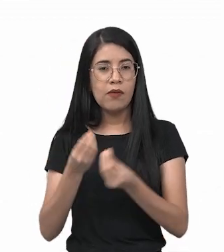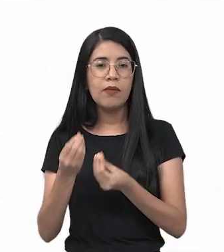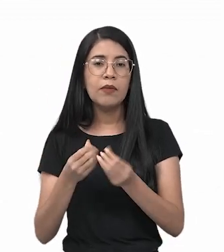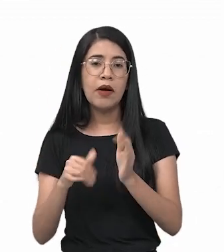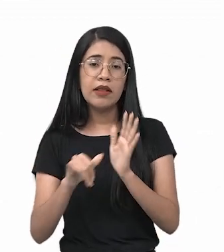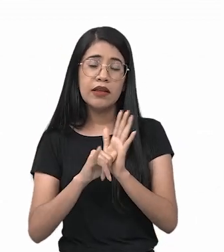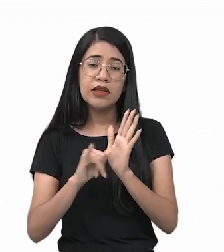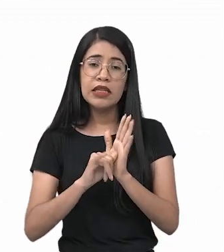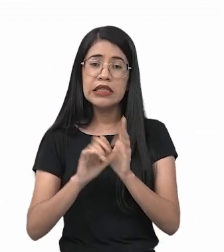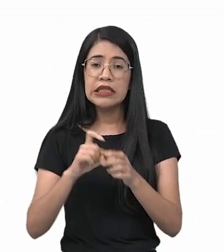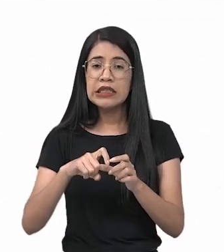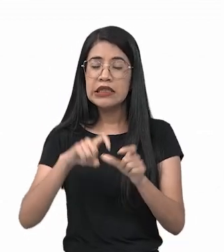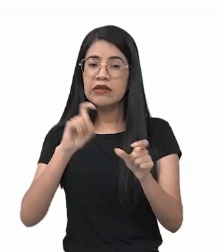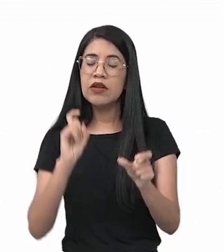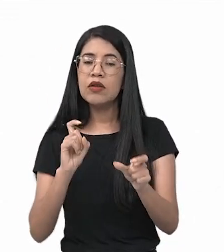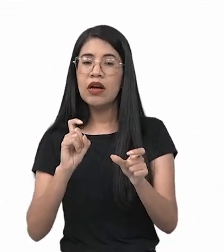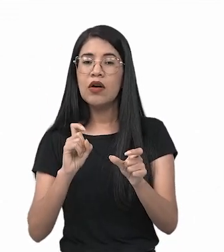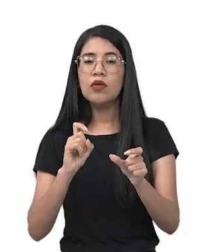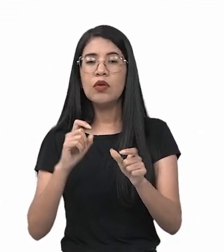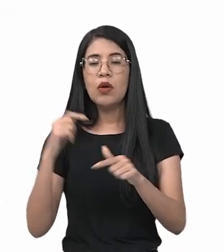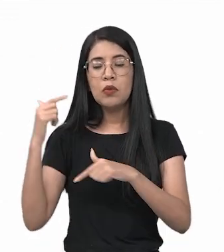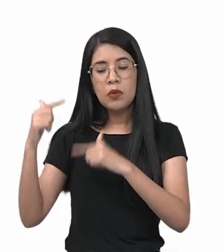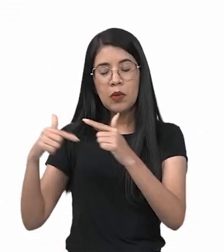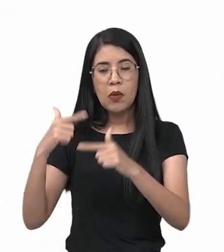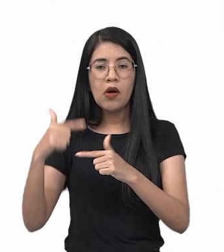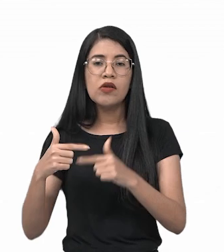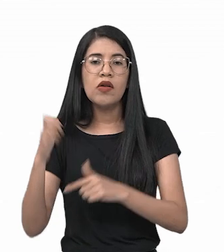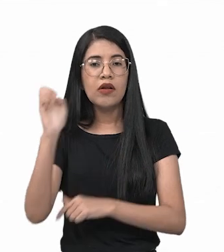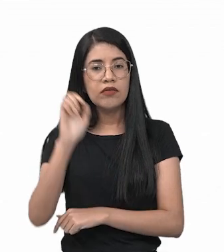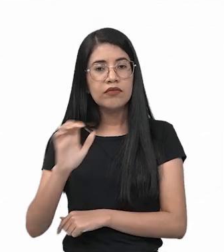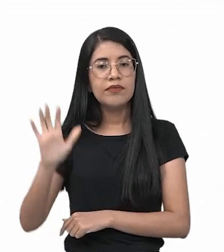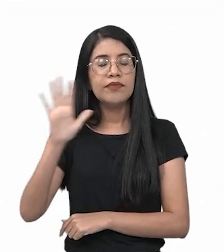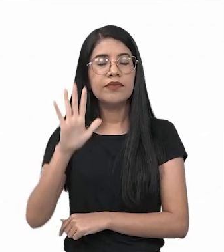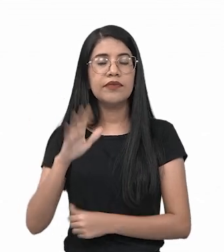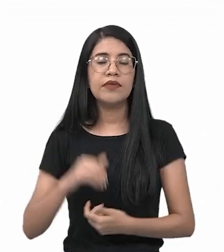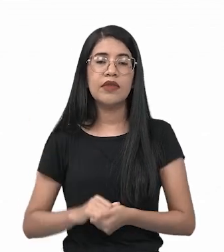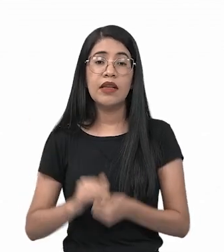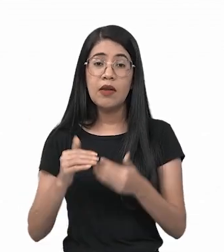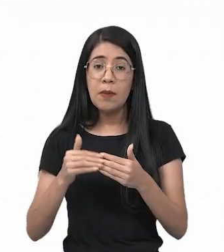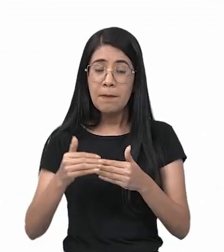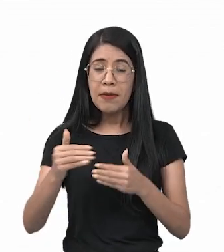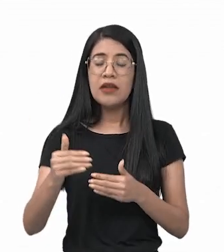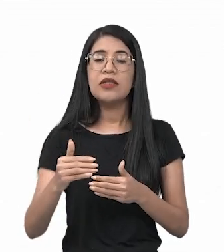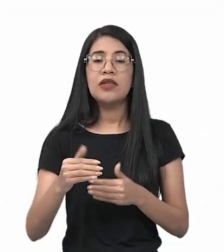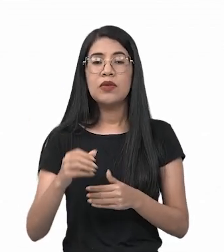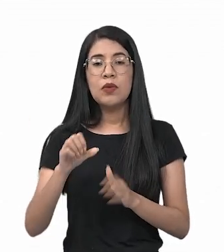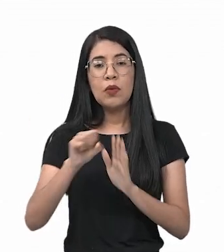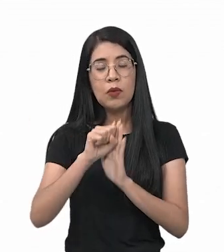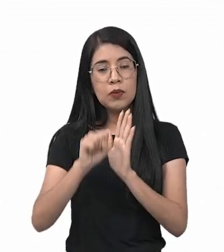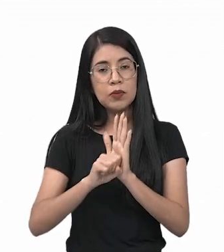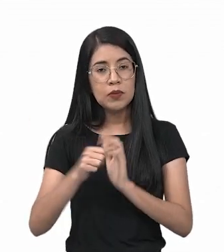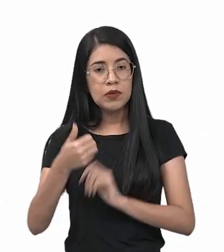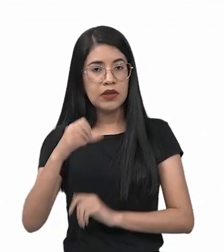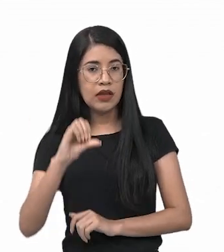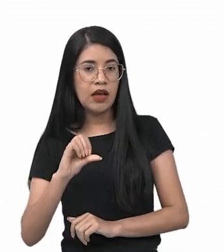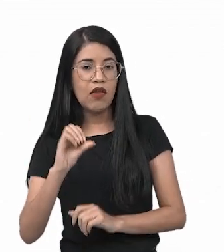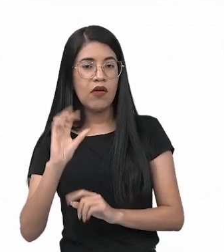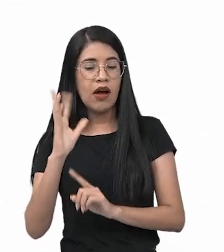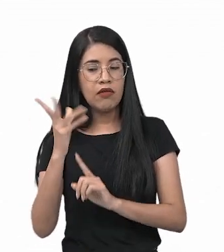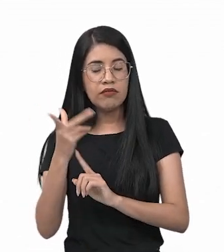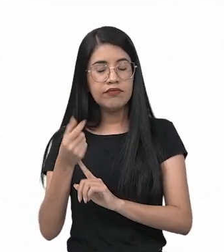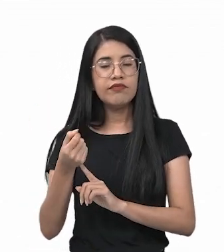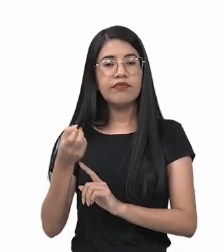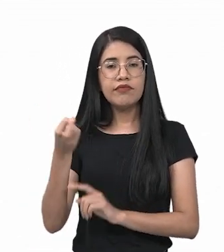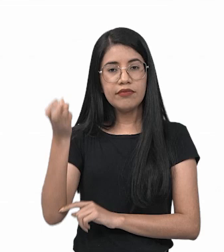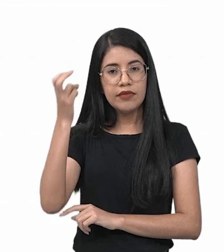desvinculando-se definitivamente da tradição europeia. Então, a partir do século XIX, a arte americana ela conseguiu a